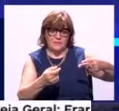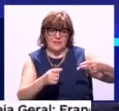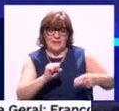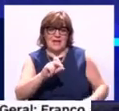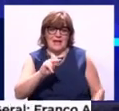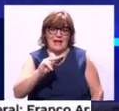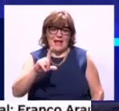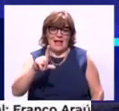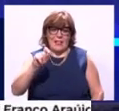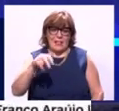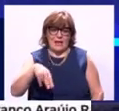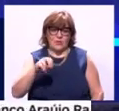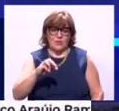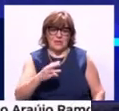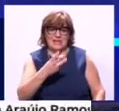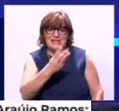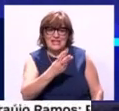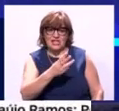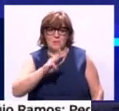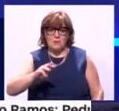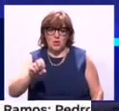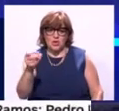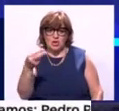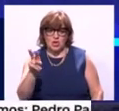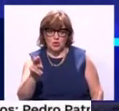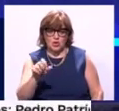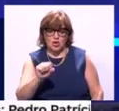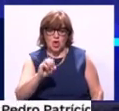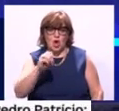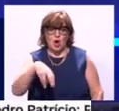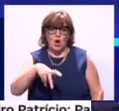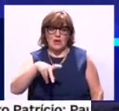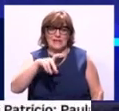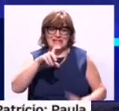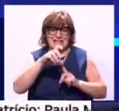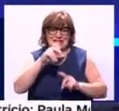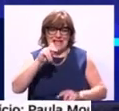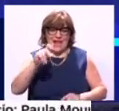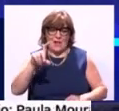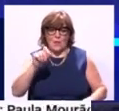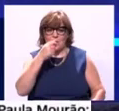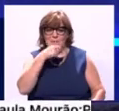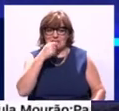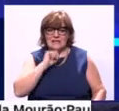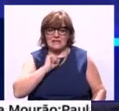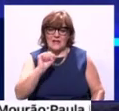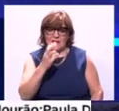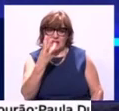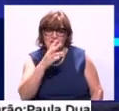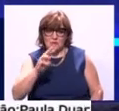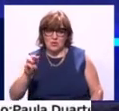Galeno, 3 milhões de euros. Gonçalo Paciência, 3 milhões de euros.